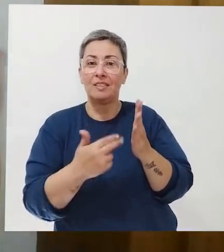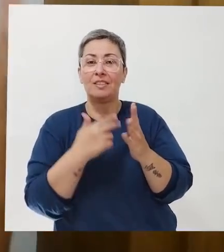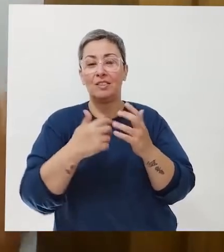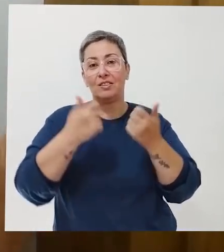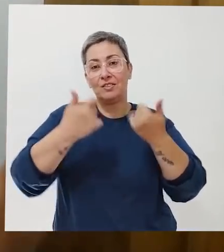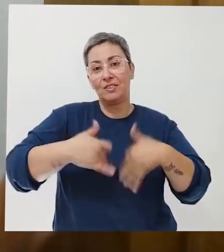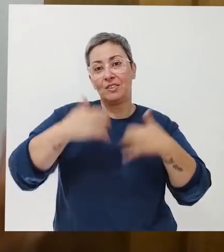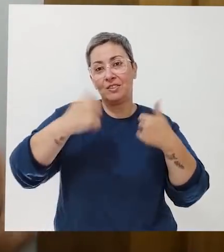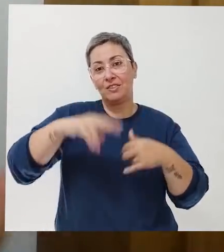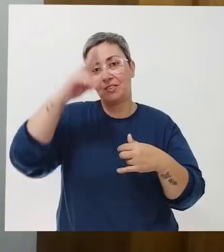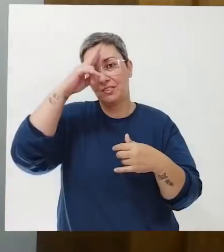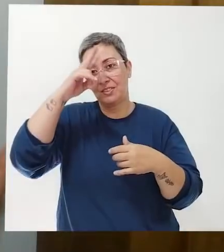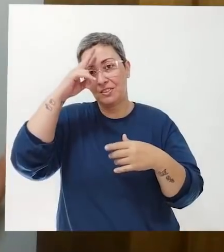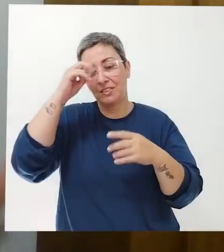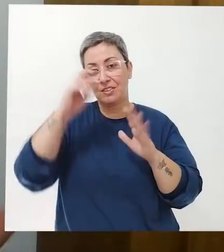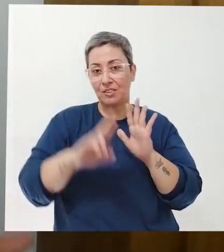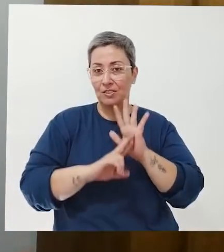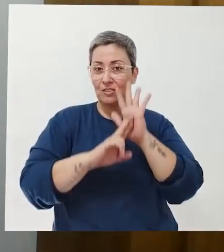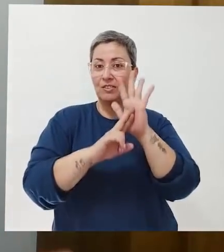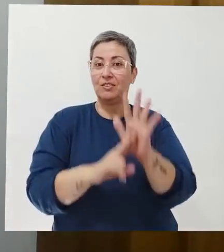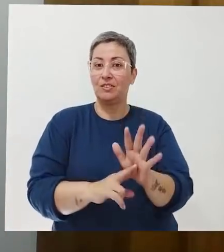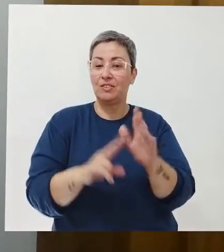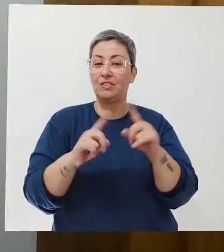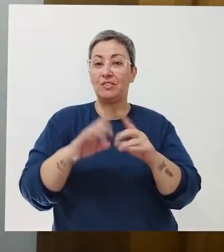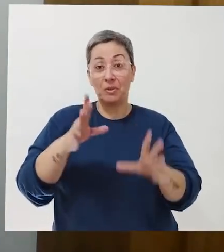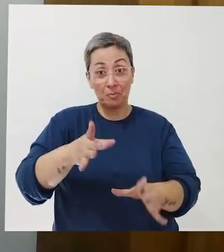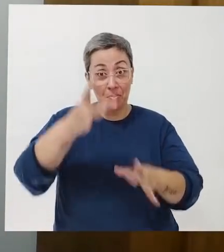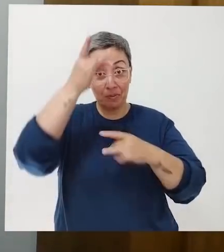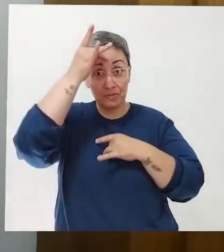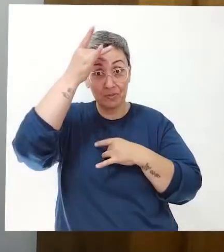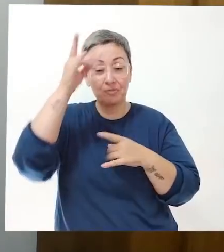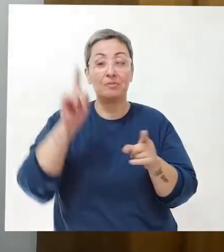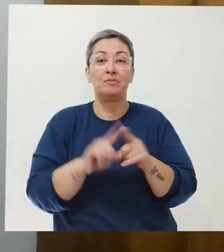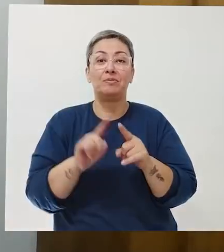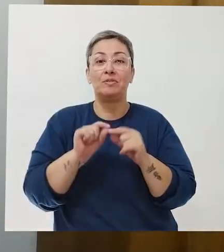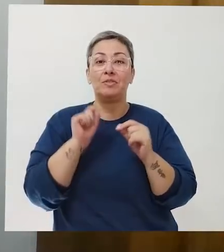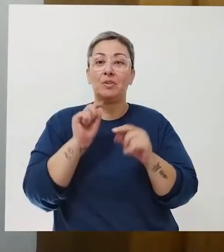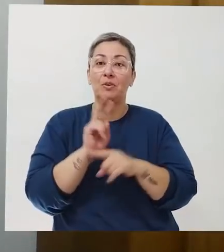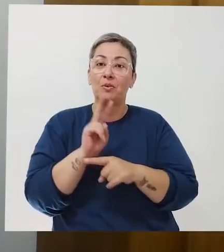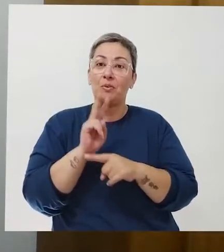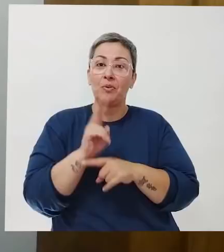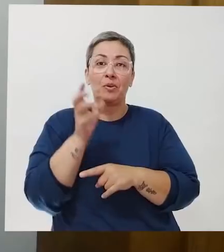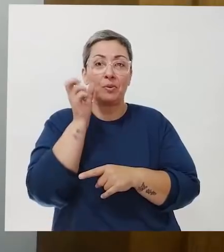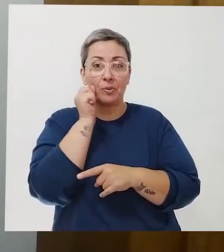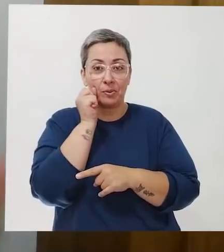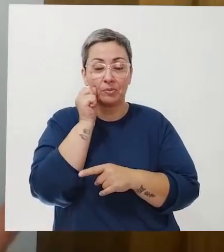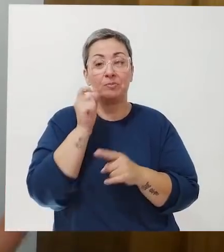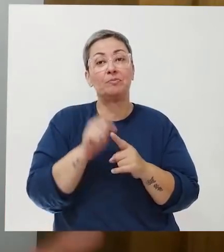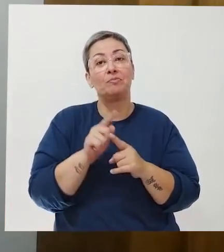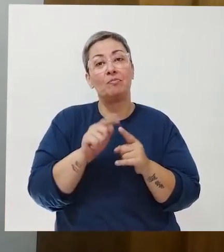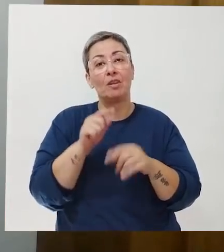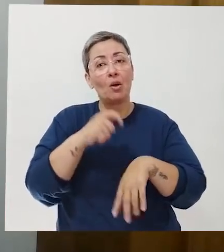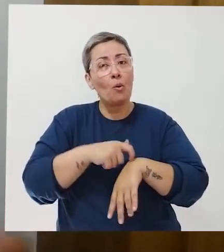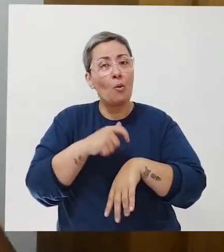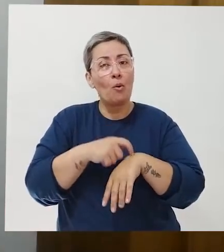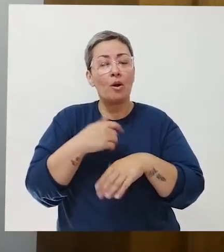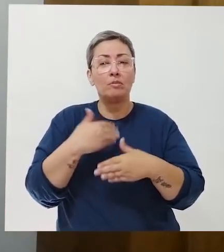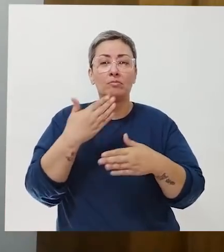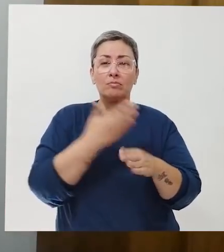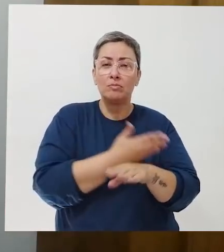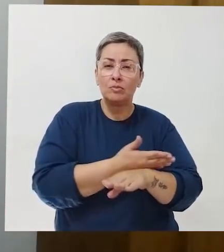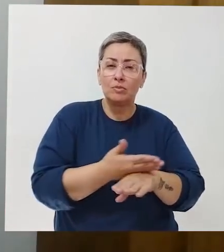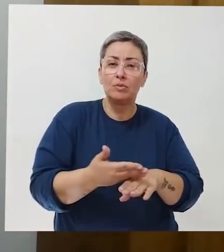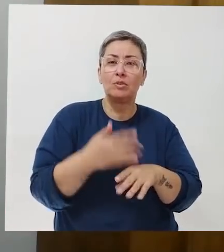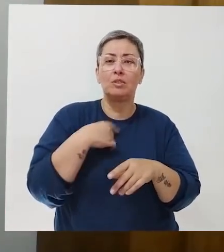desenho, contação de histórias e representação de personagens. Cuide do seu sono. Para dormir, estabeleça alguns